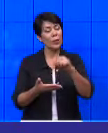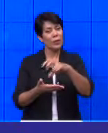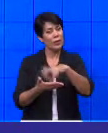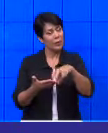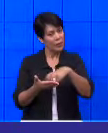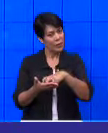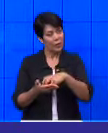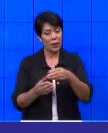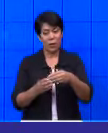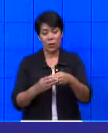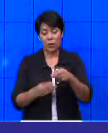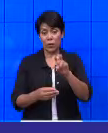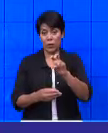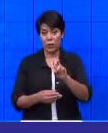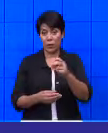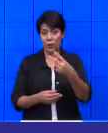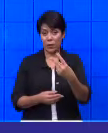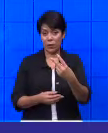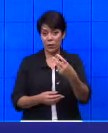da Quina, concurso